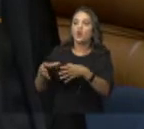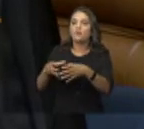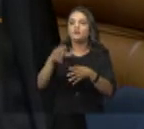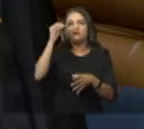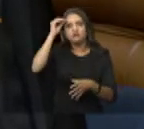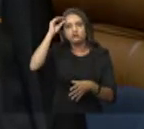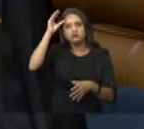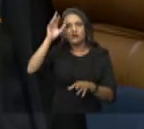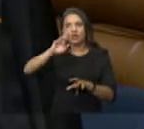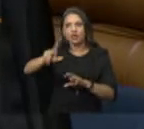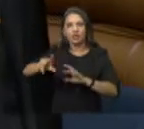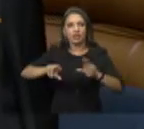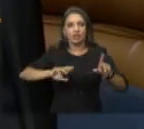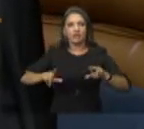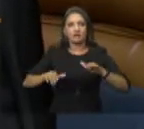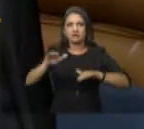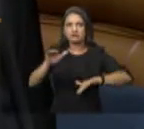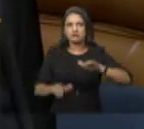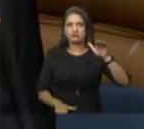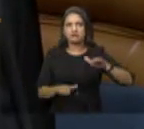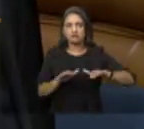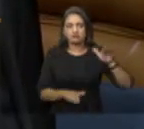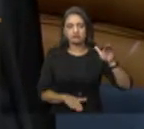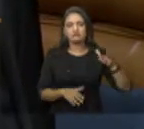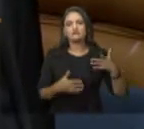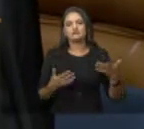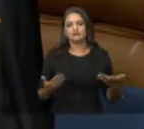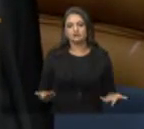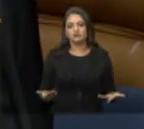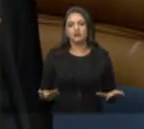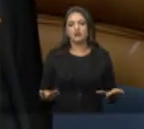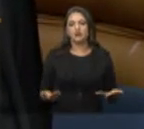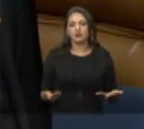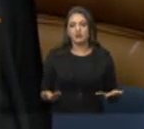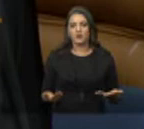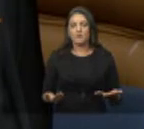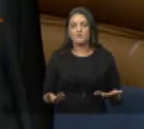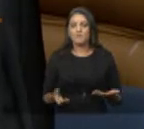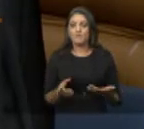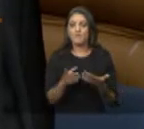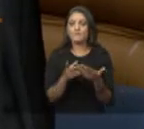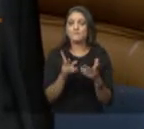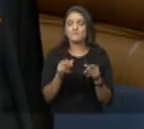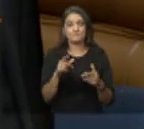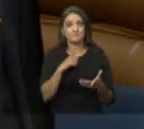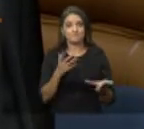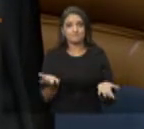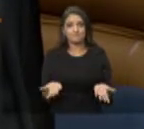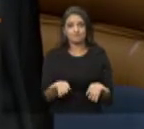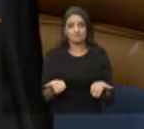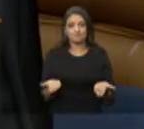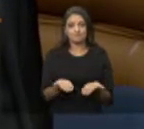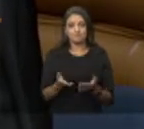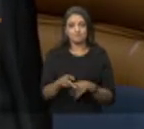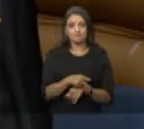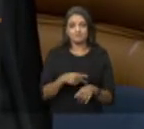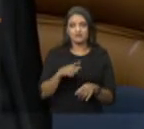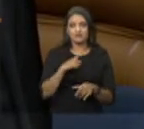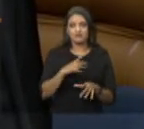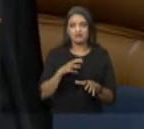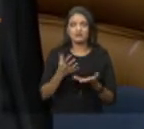as quais contribuem ainda mais para uma intensa clivagem que se observa hoje em nosso país dividido por